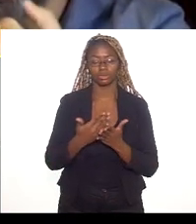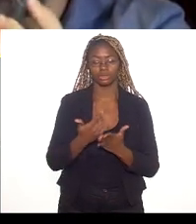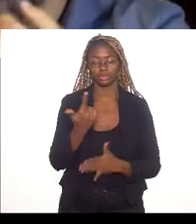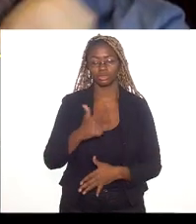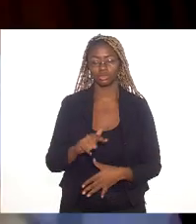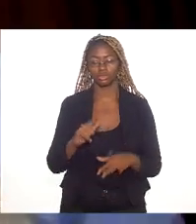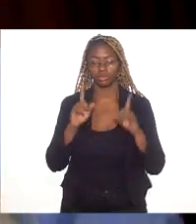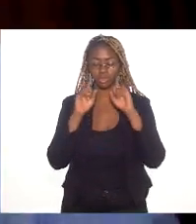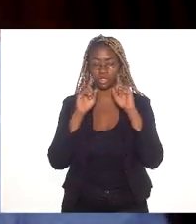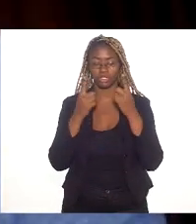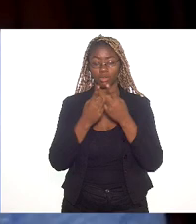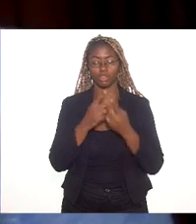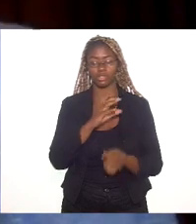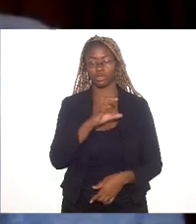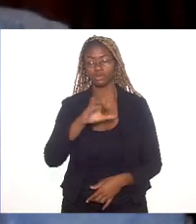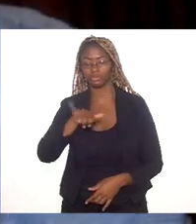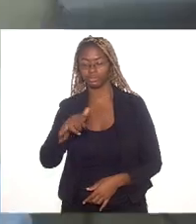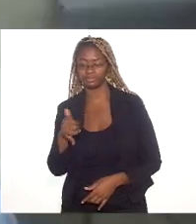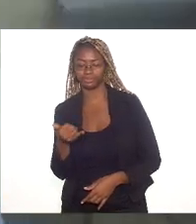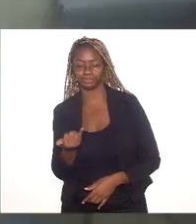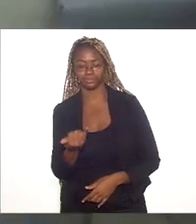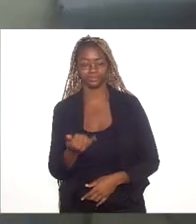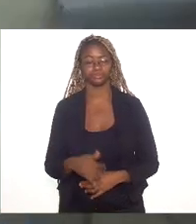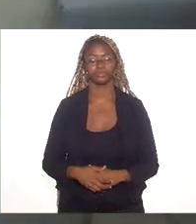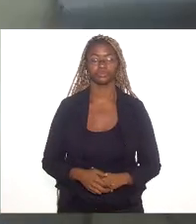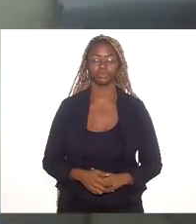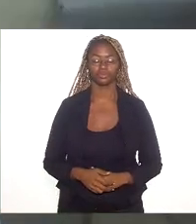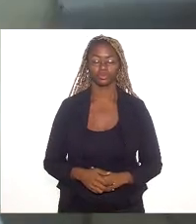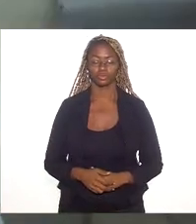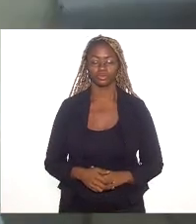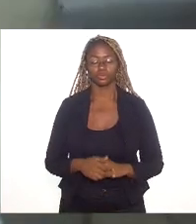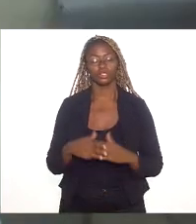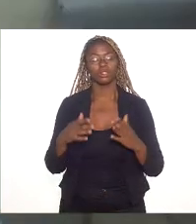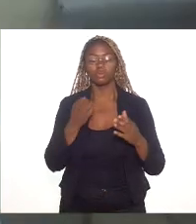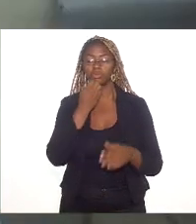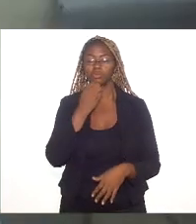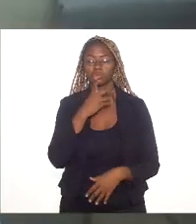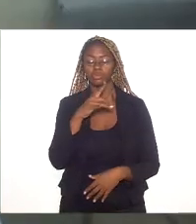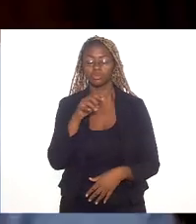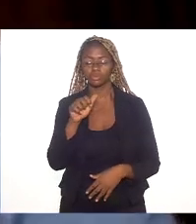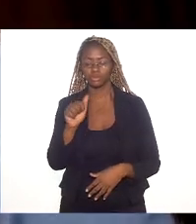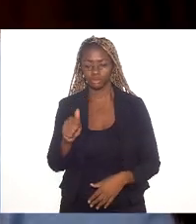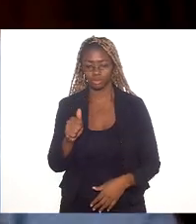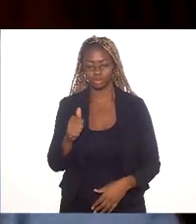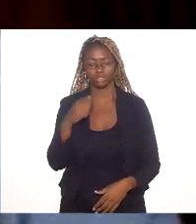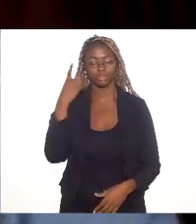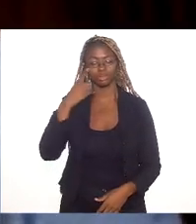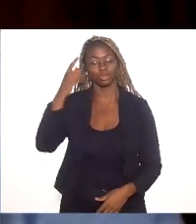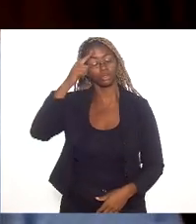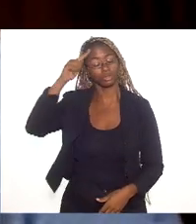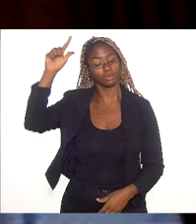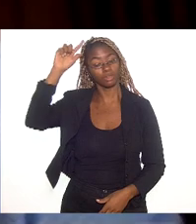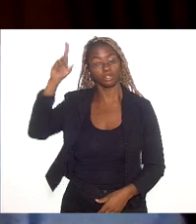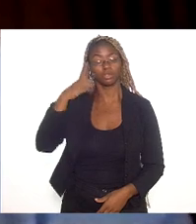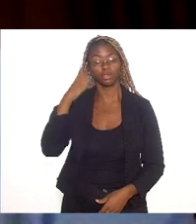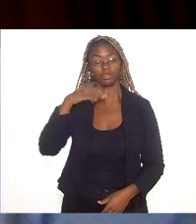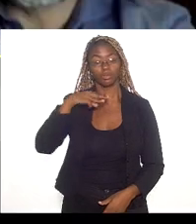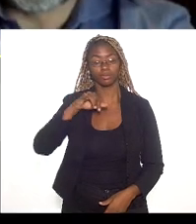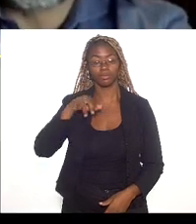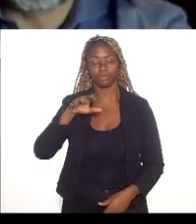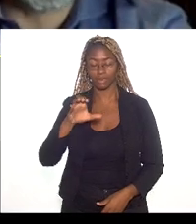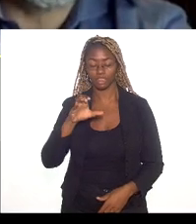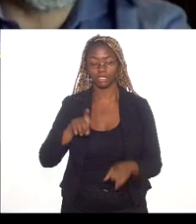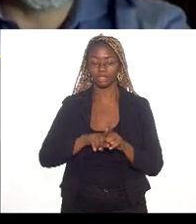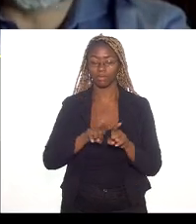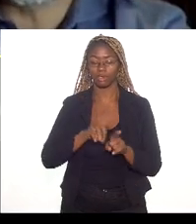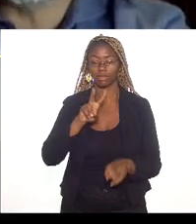da Comissão de Constituição e Justiça da Assembleia Legislativa. Quero dar bom dia ao deputado Luiz Paulo, deputado Carlos Mink, deputado Valdec,